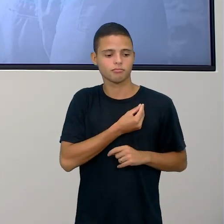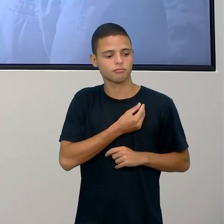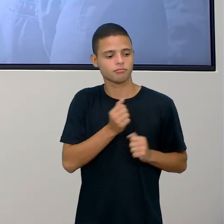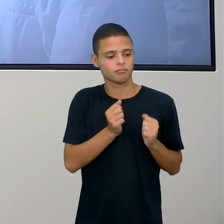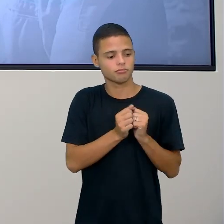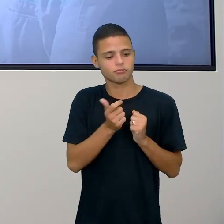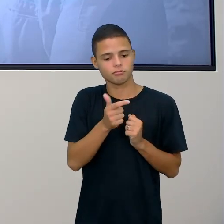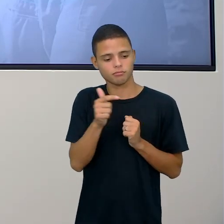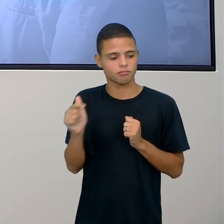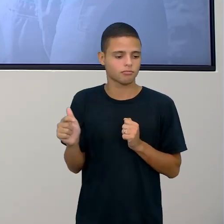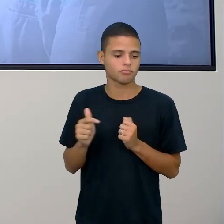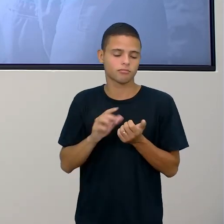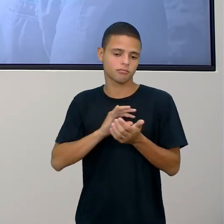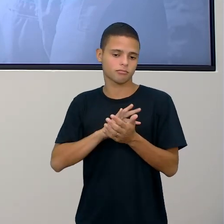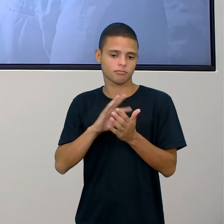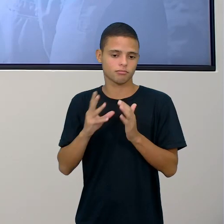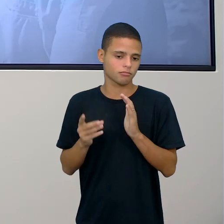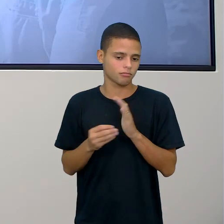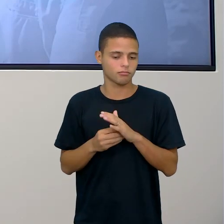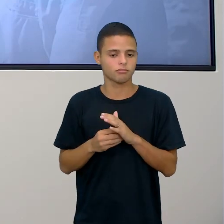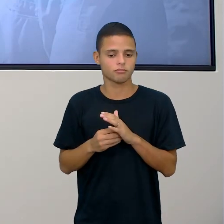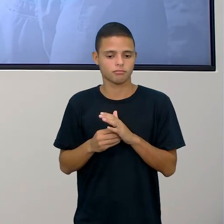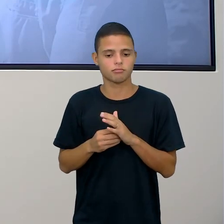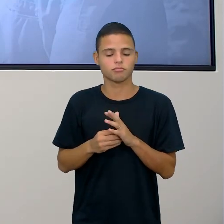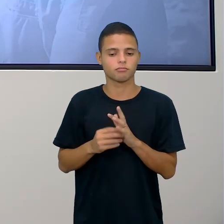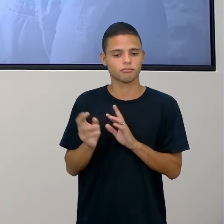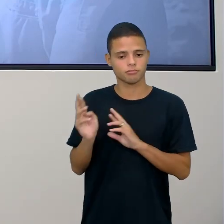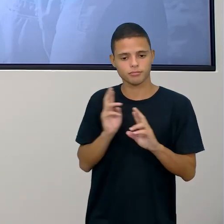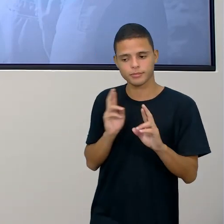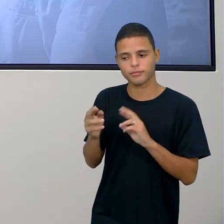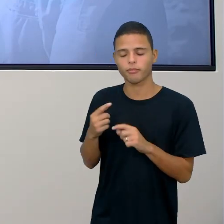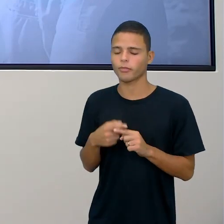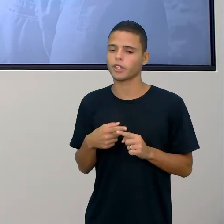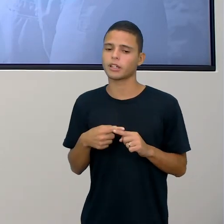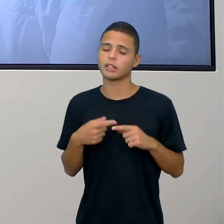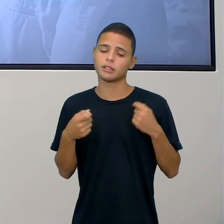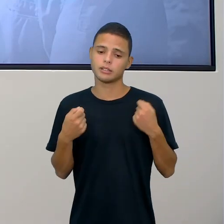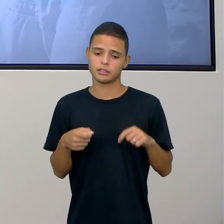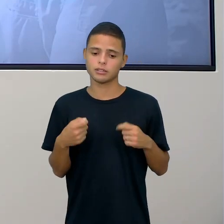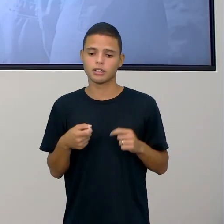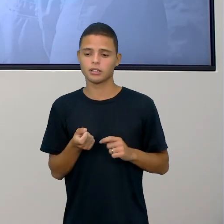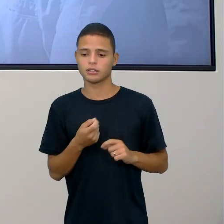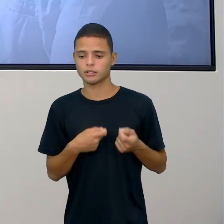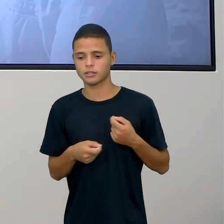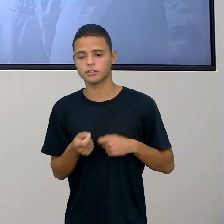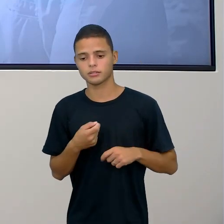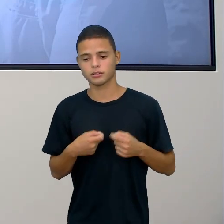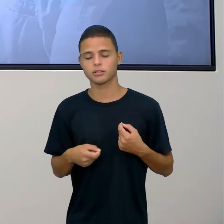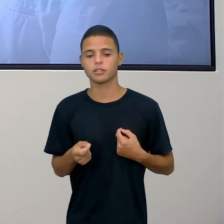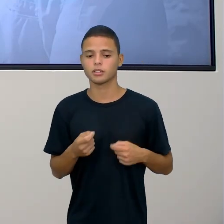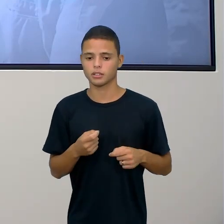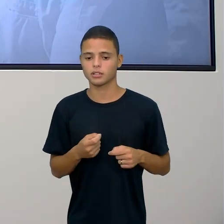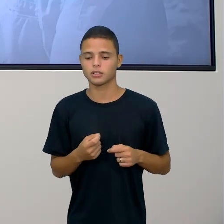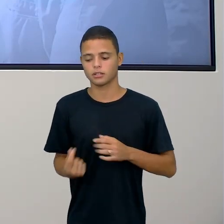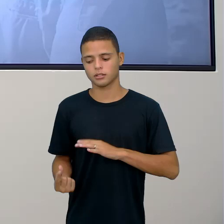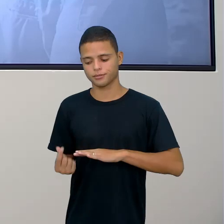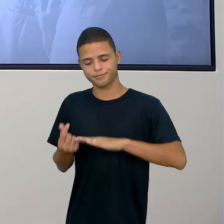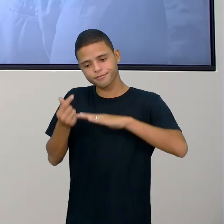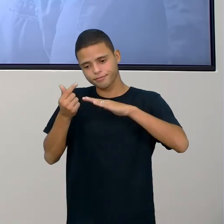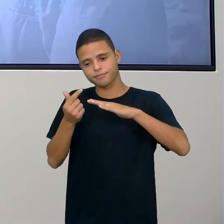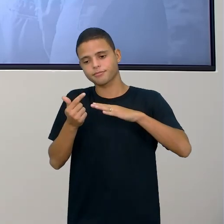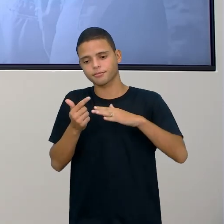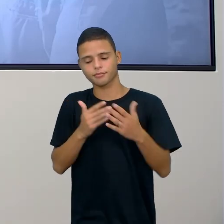isso foi feito por uma necessidade econômica de um capitalismo que